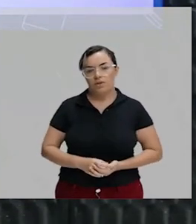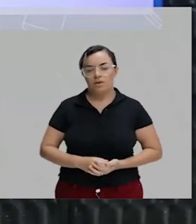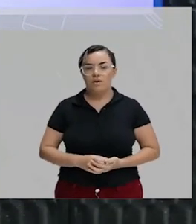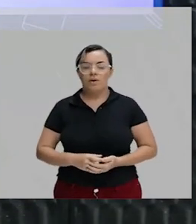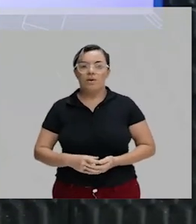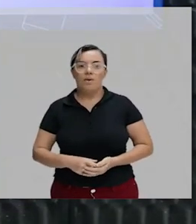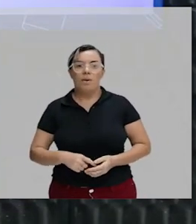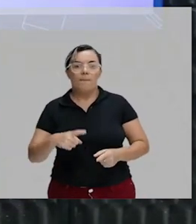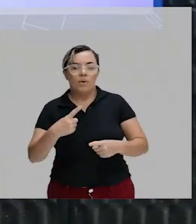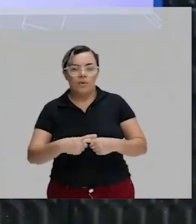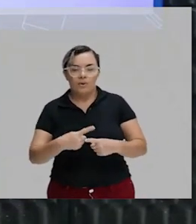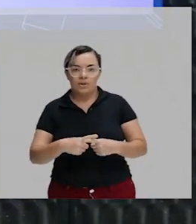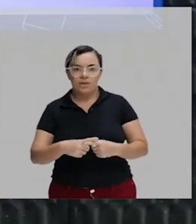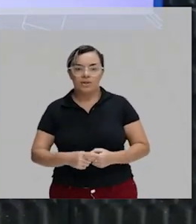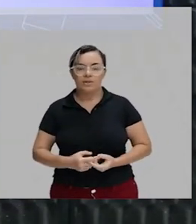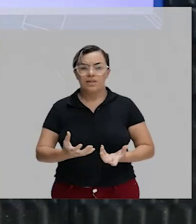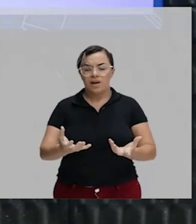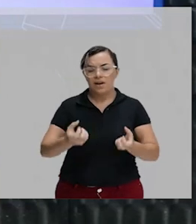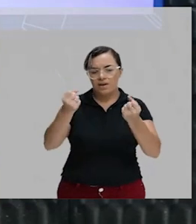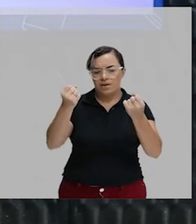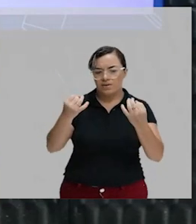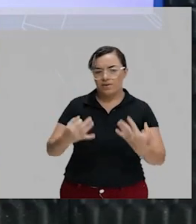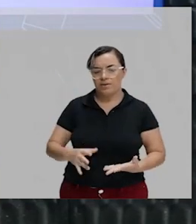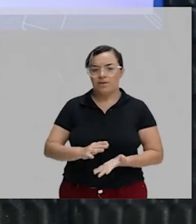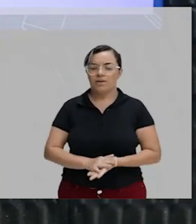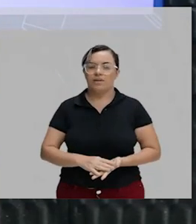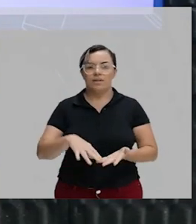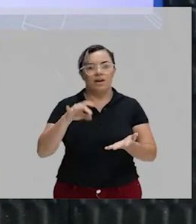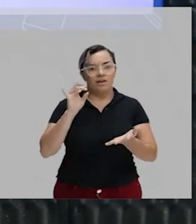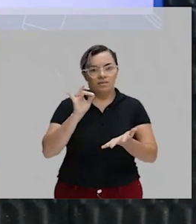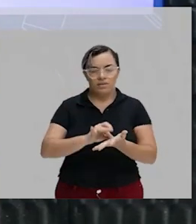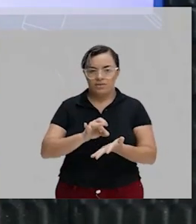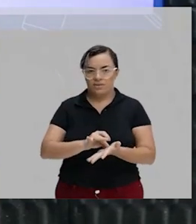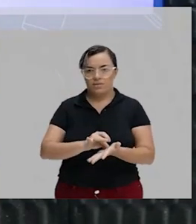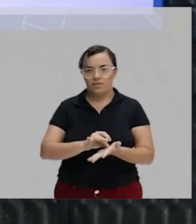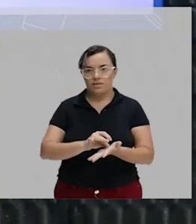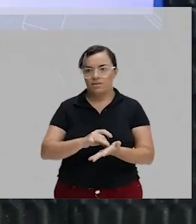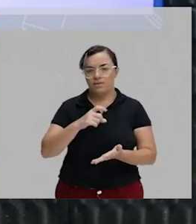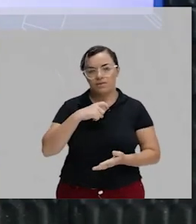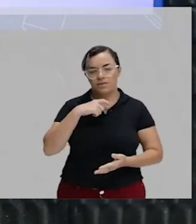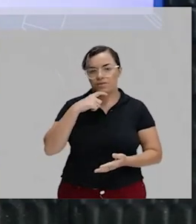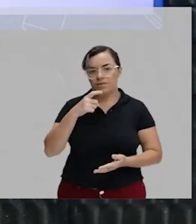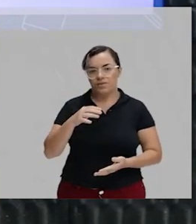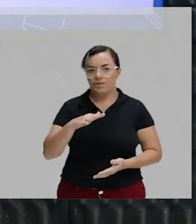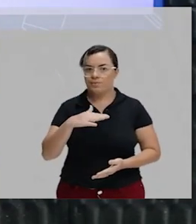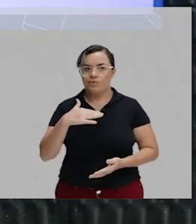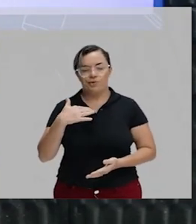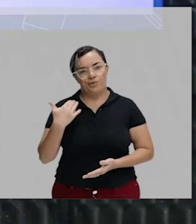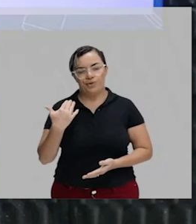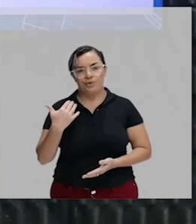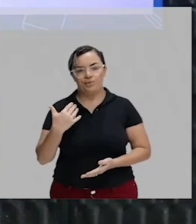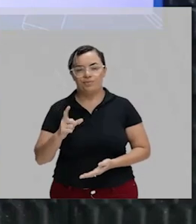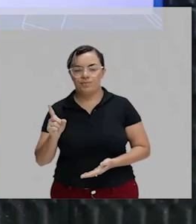explicar mas na verdade uma ninguém morreu a única pessoa que morreu e voltou